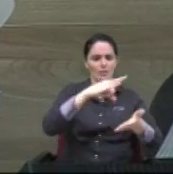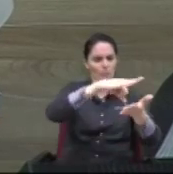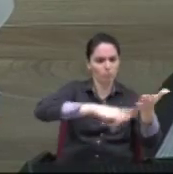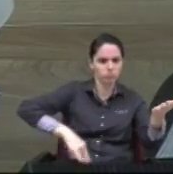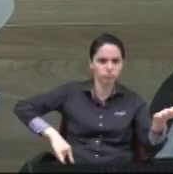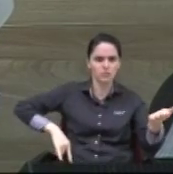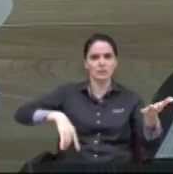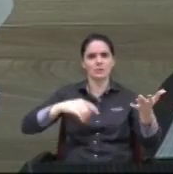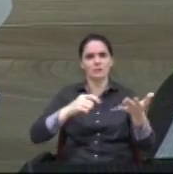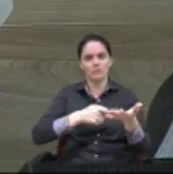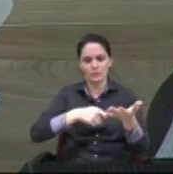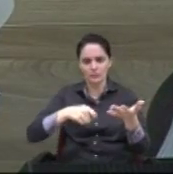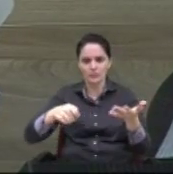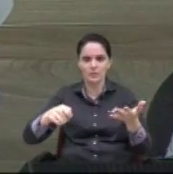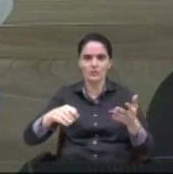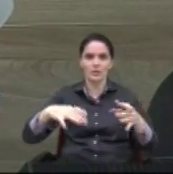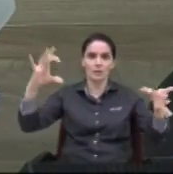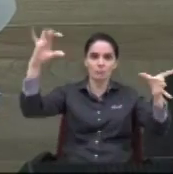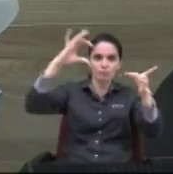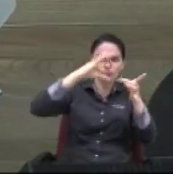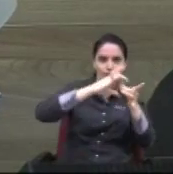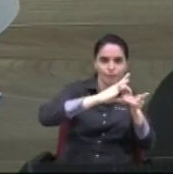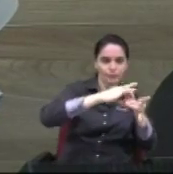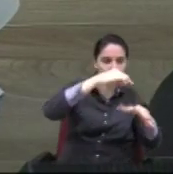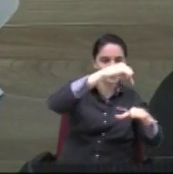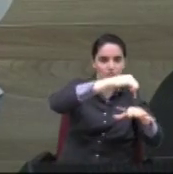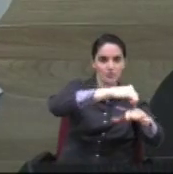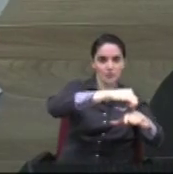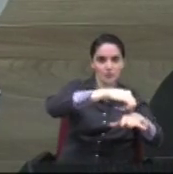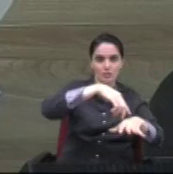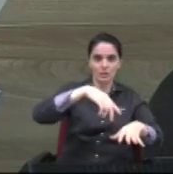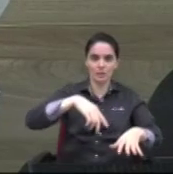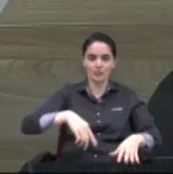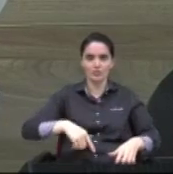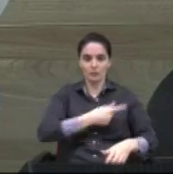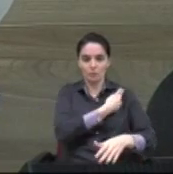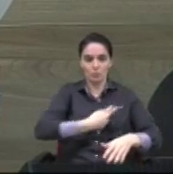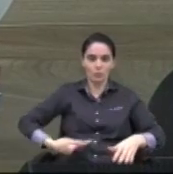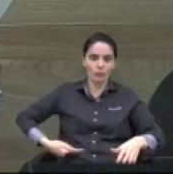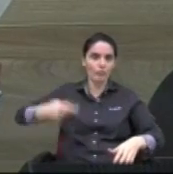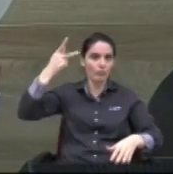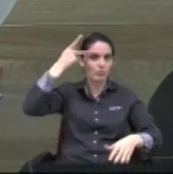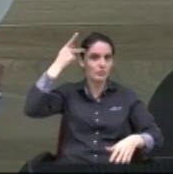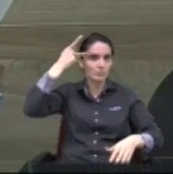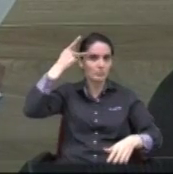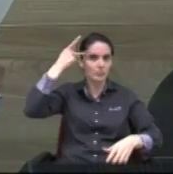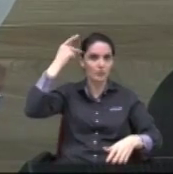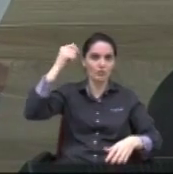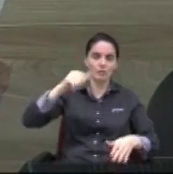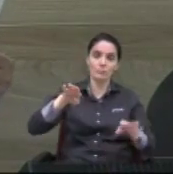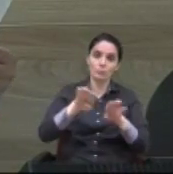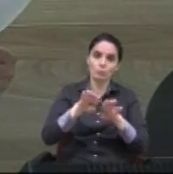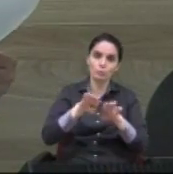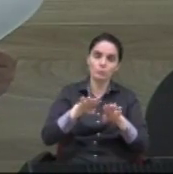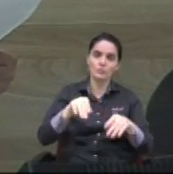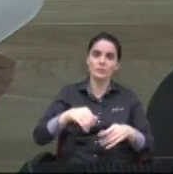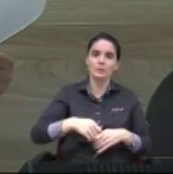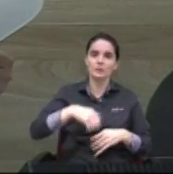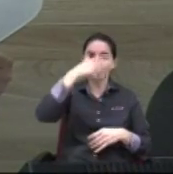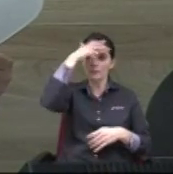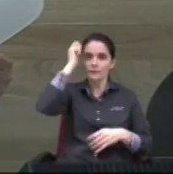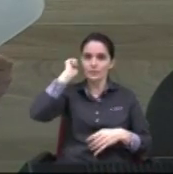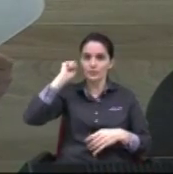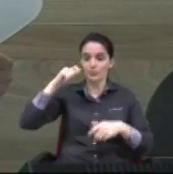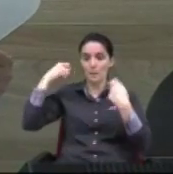a realização da obra para a escola está na dependência da doação do